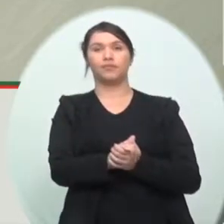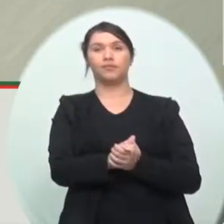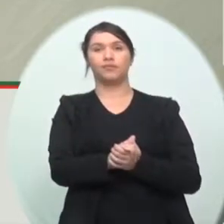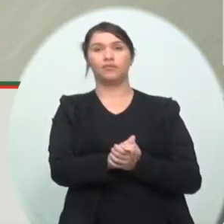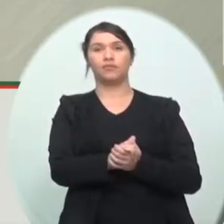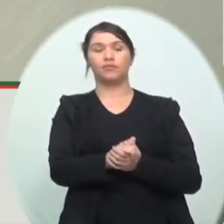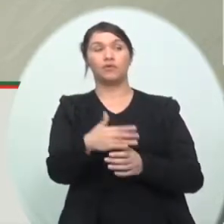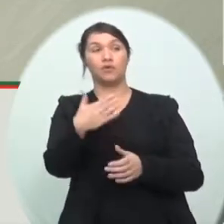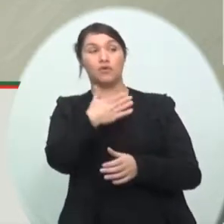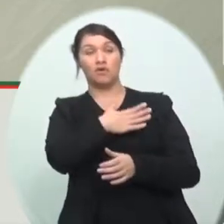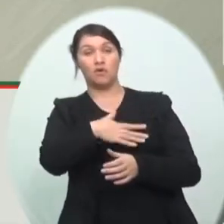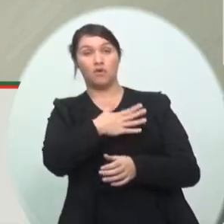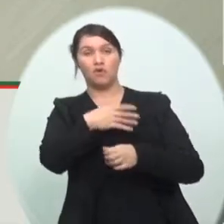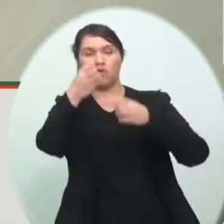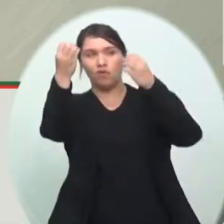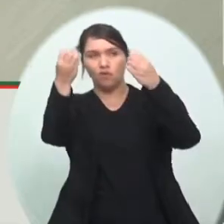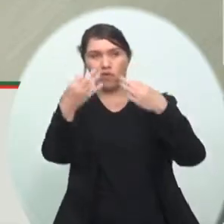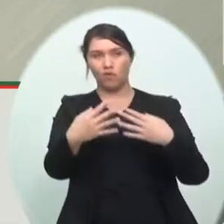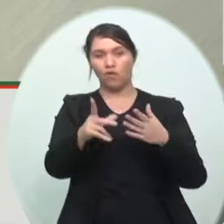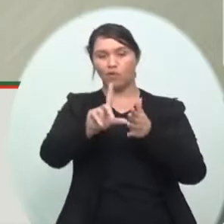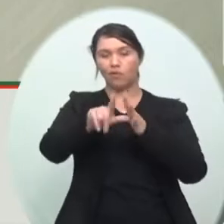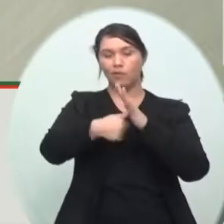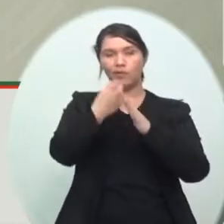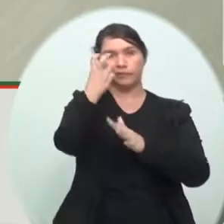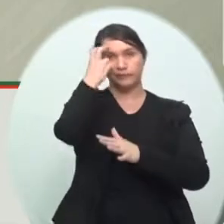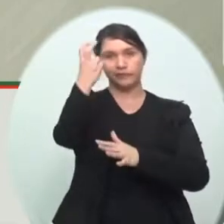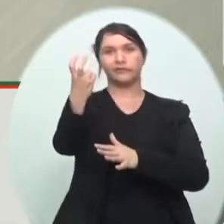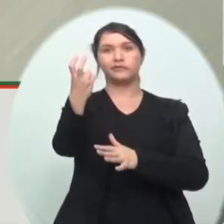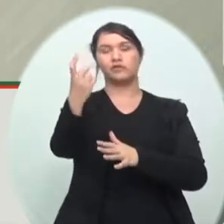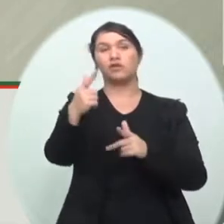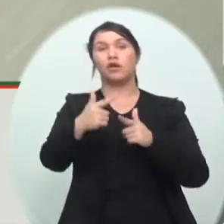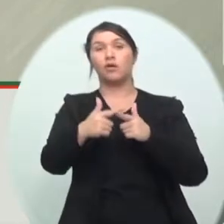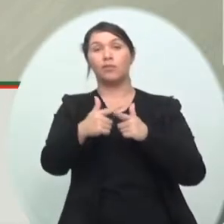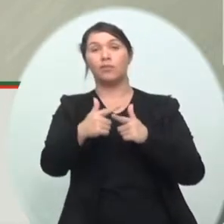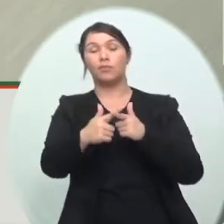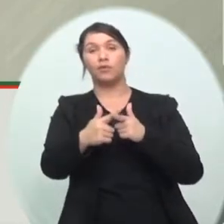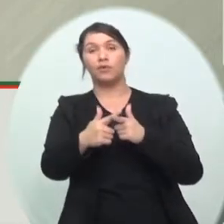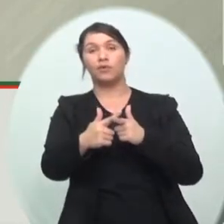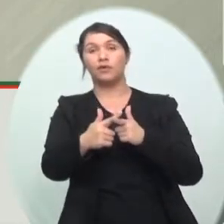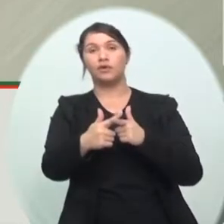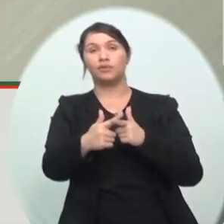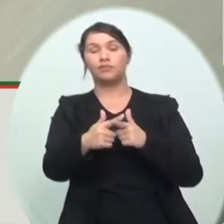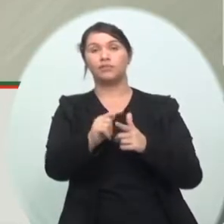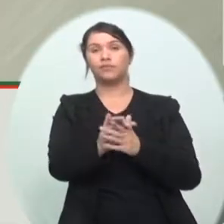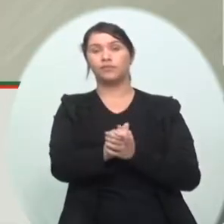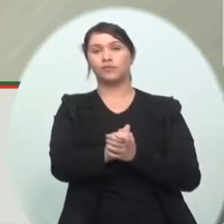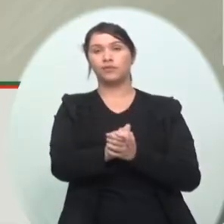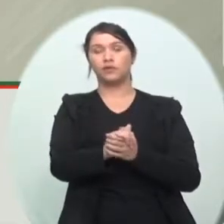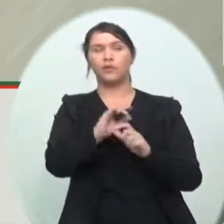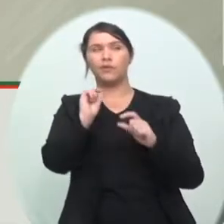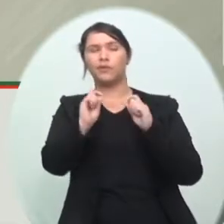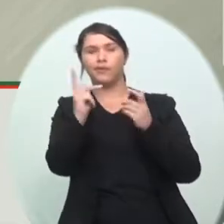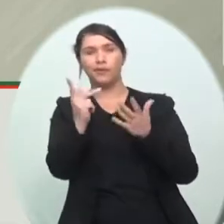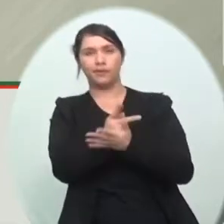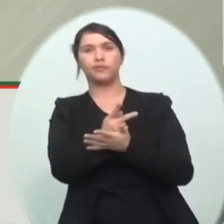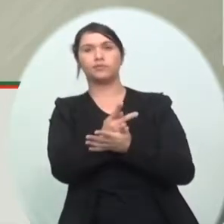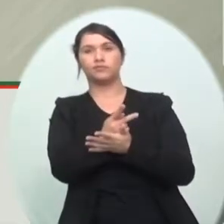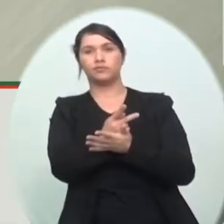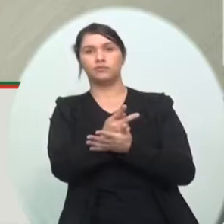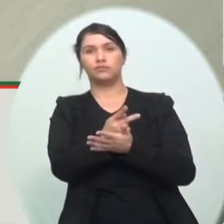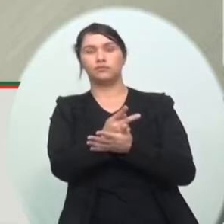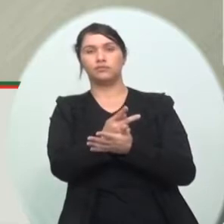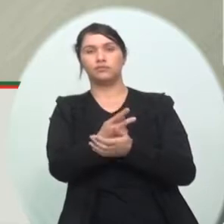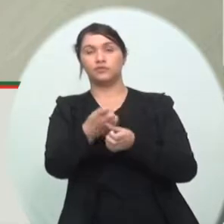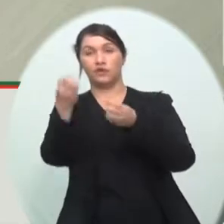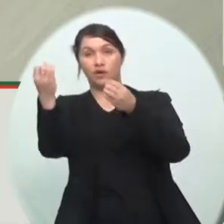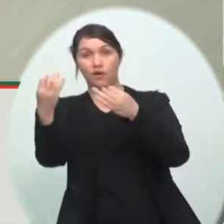explanado um pouco da inteligência depois do que está sendo feito, que é extremamente salutar para se dizer o como se fazer mais